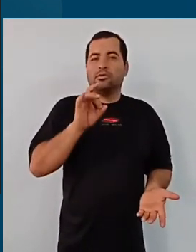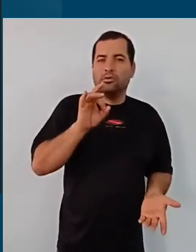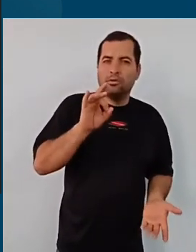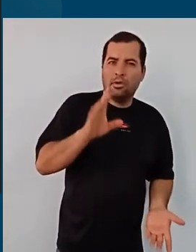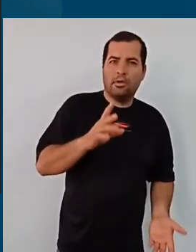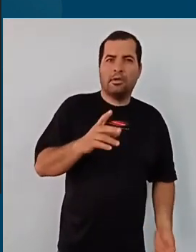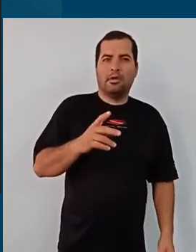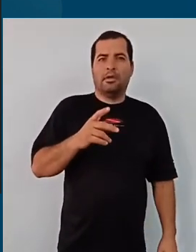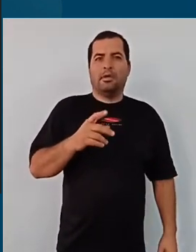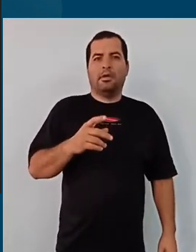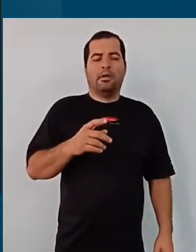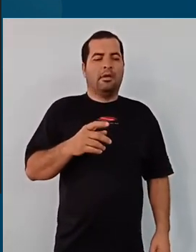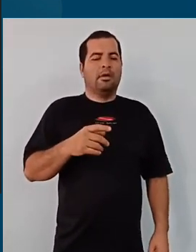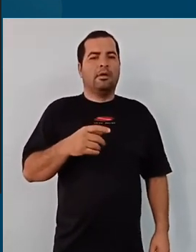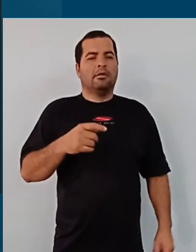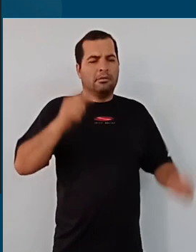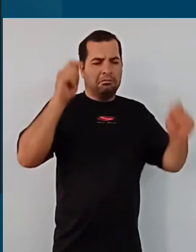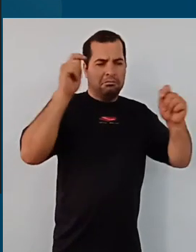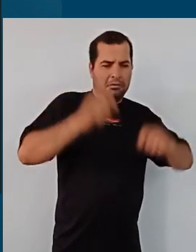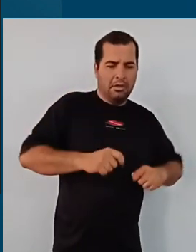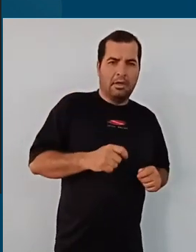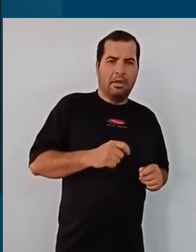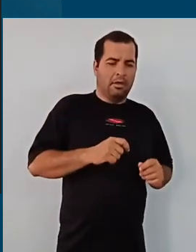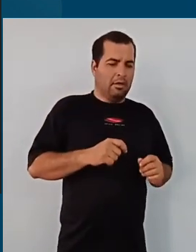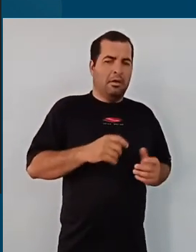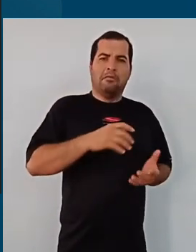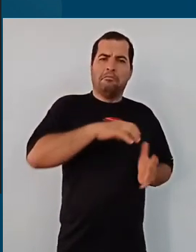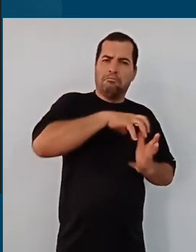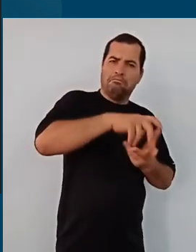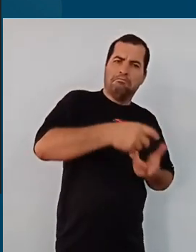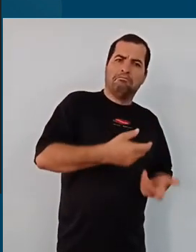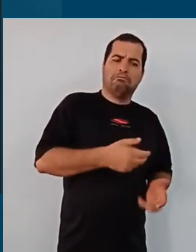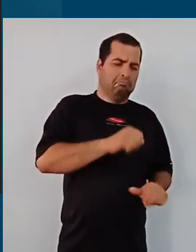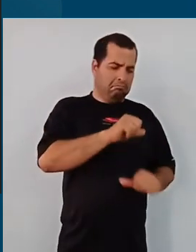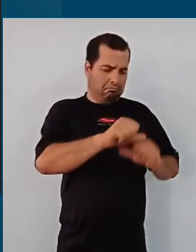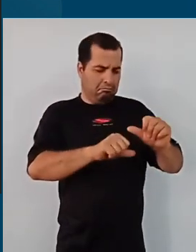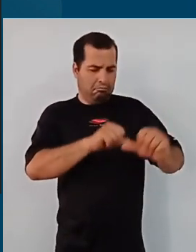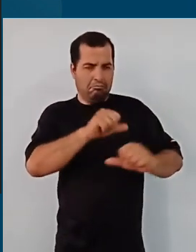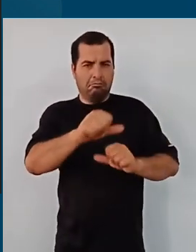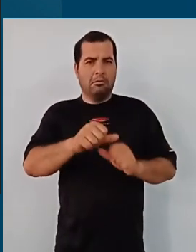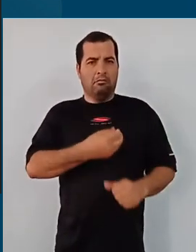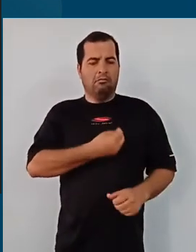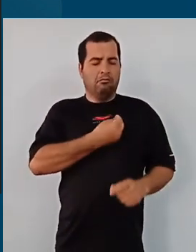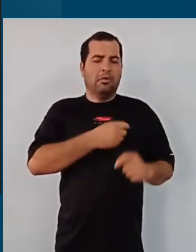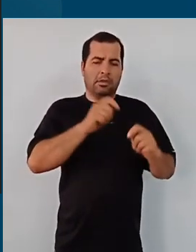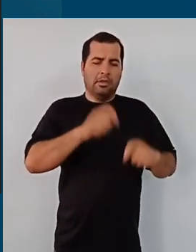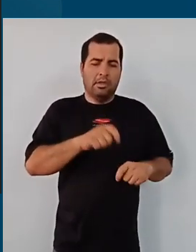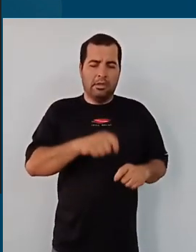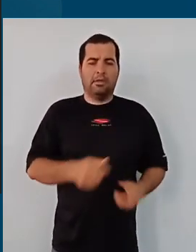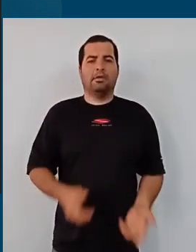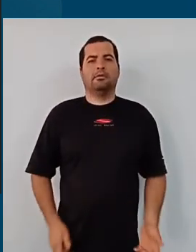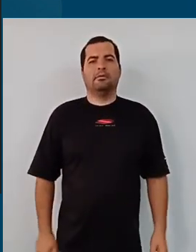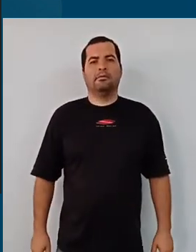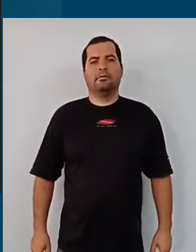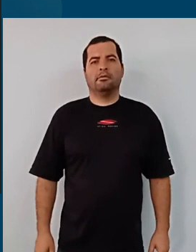alguém capaz de viver num mundo instável, num mundo em constante transformação.